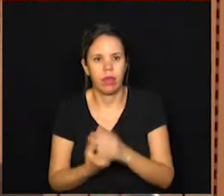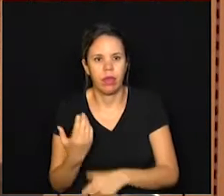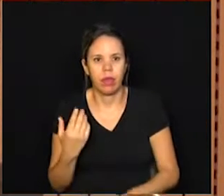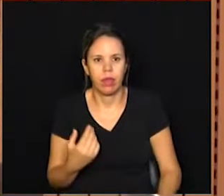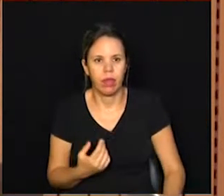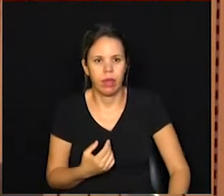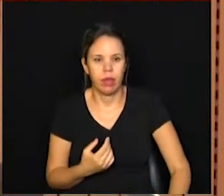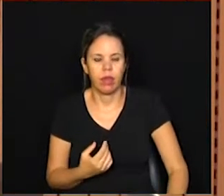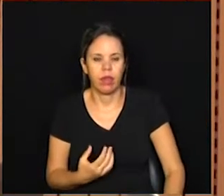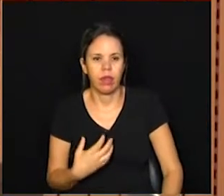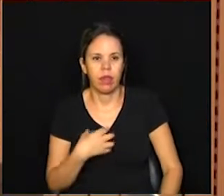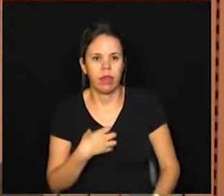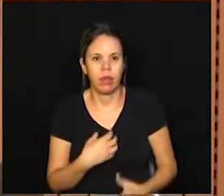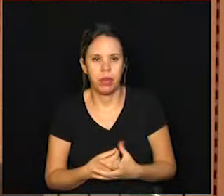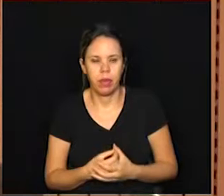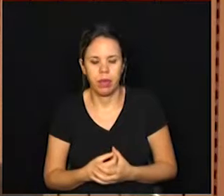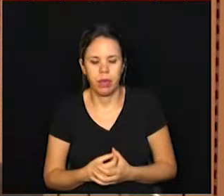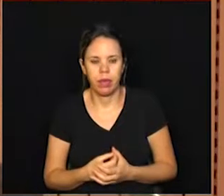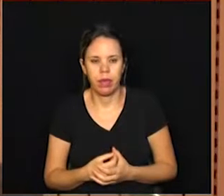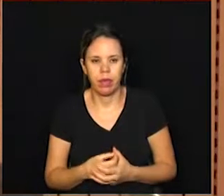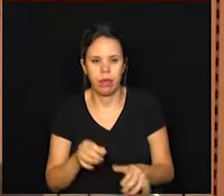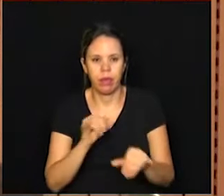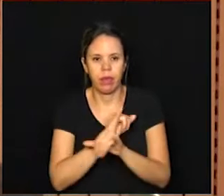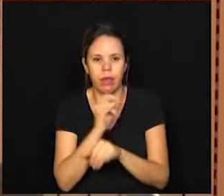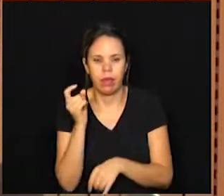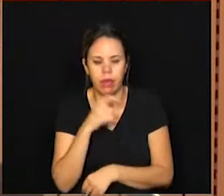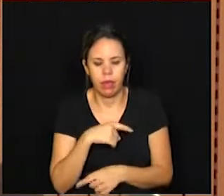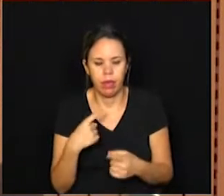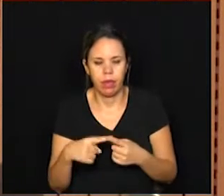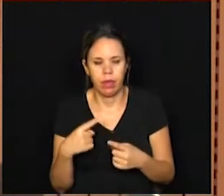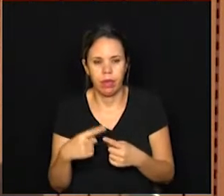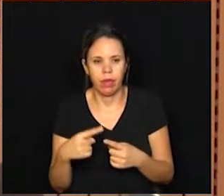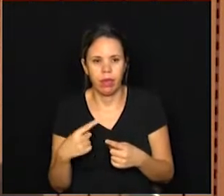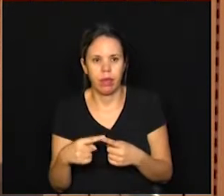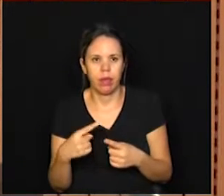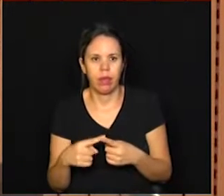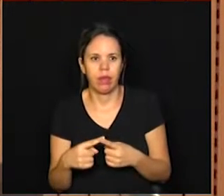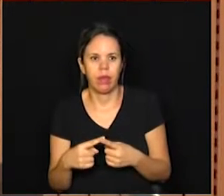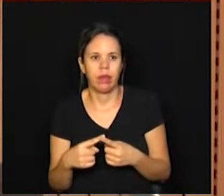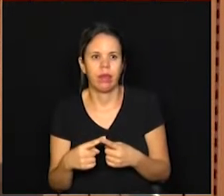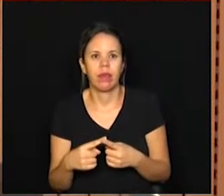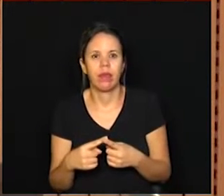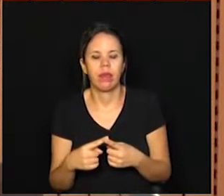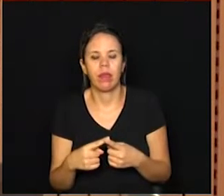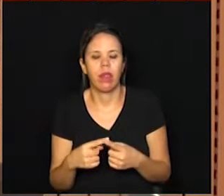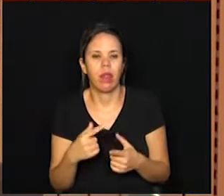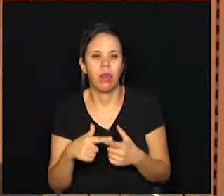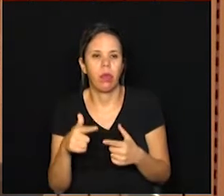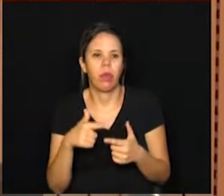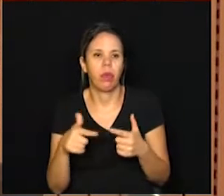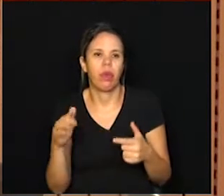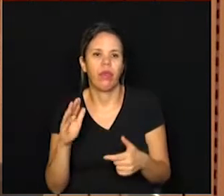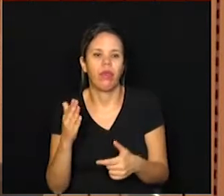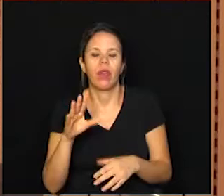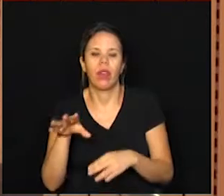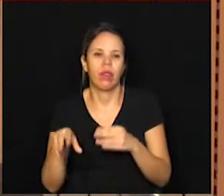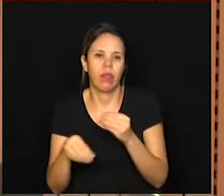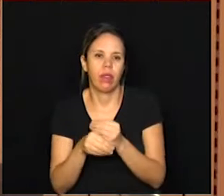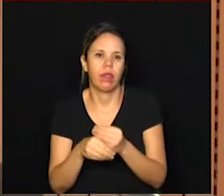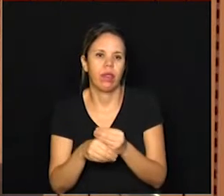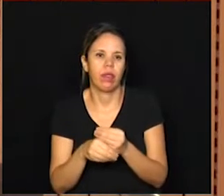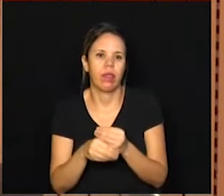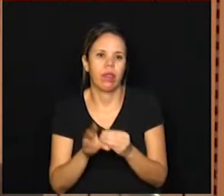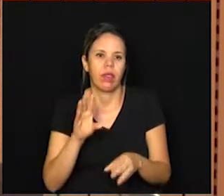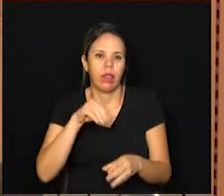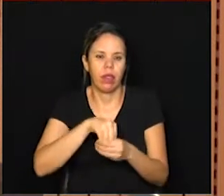no sentido da fake news, por que esse verbete composto poderá ser incluído inclusive na